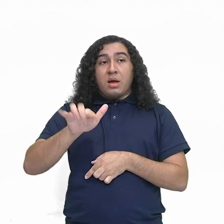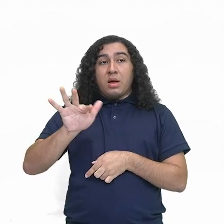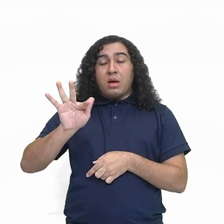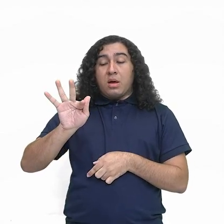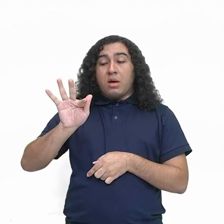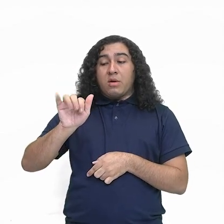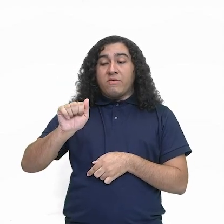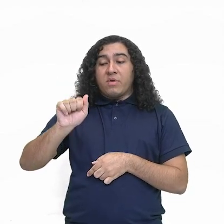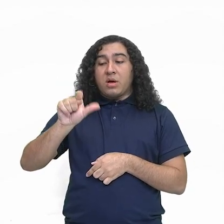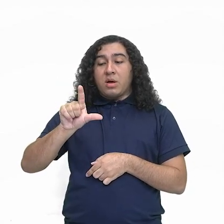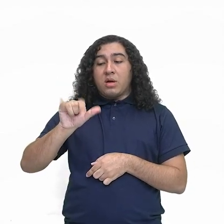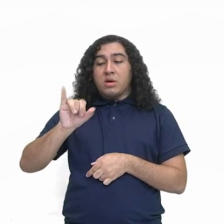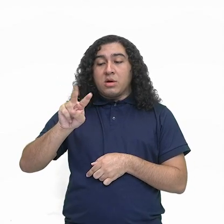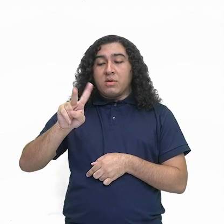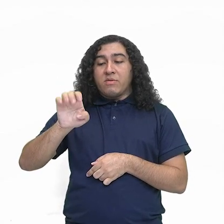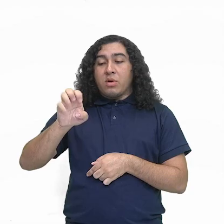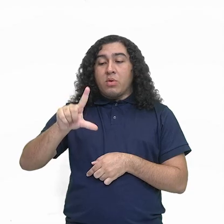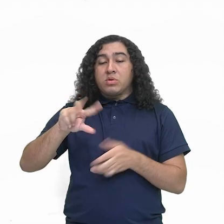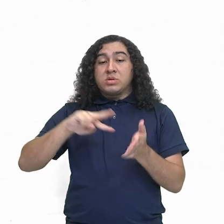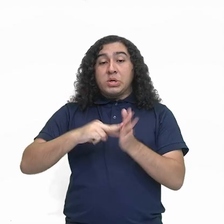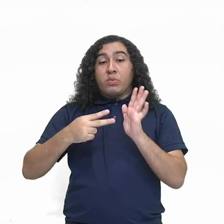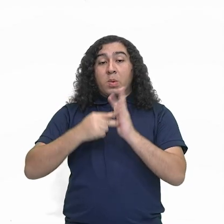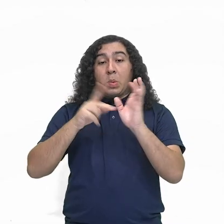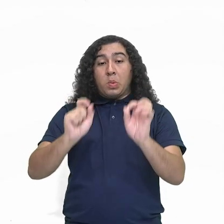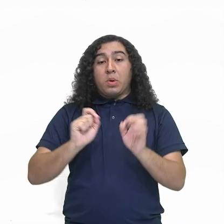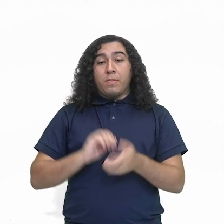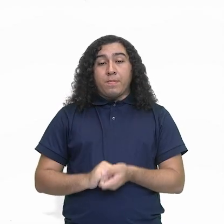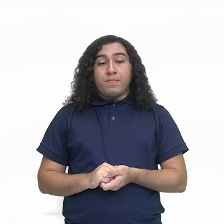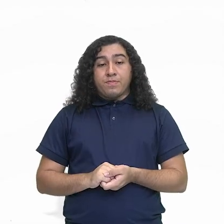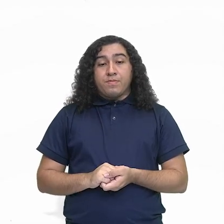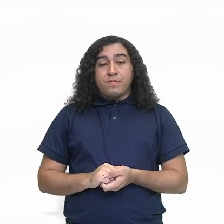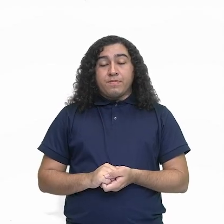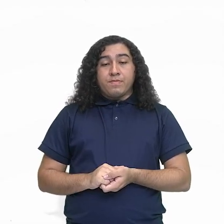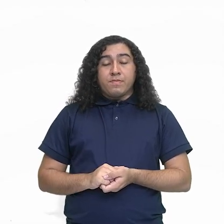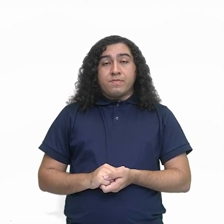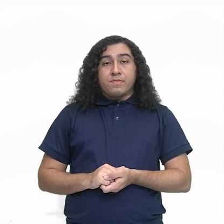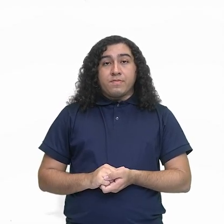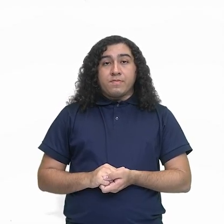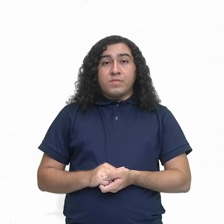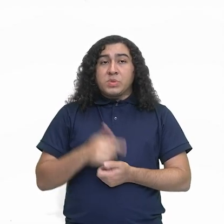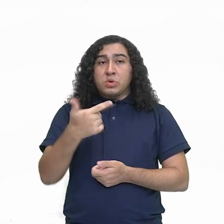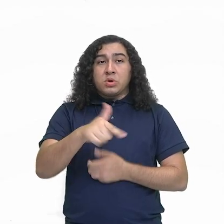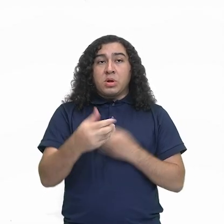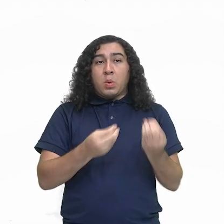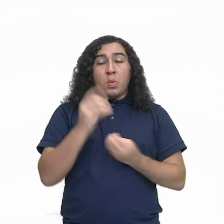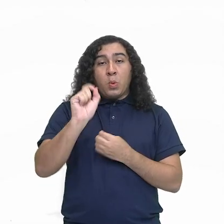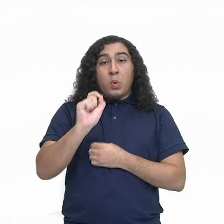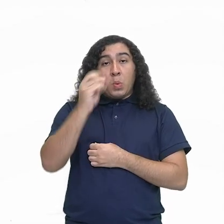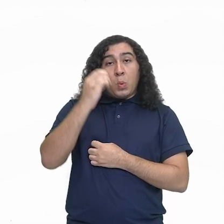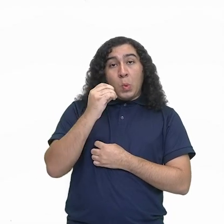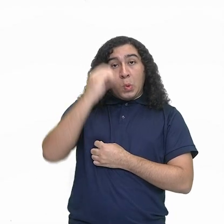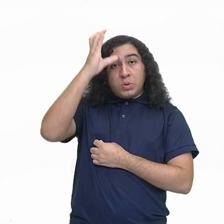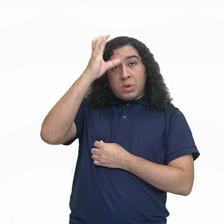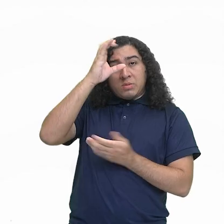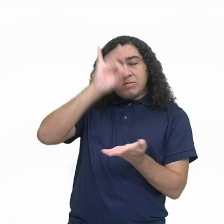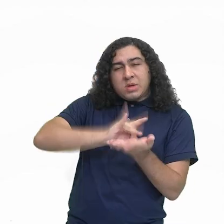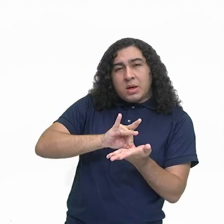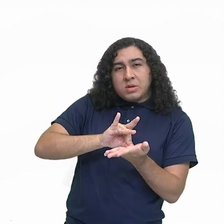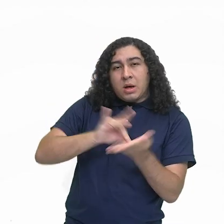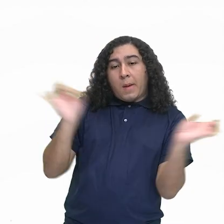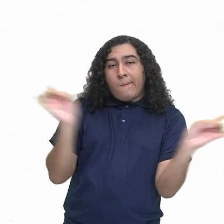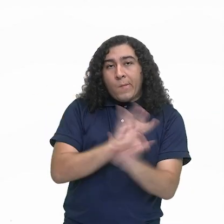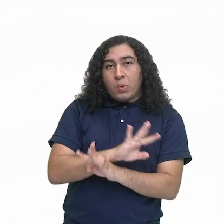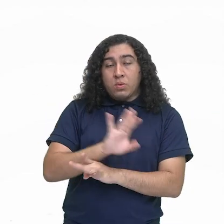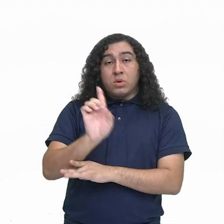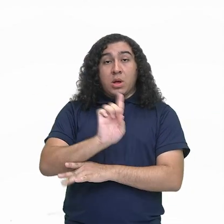né? O que significa? Significa dizer que nenhum conhecimento é definitivo, pois